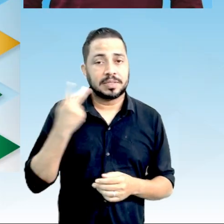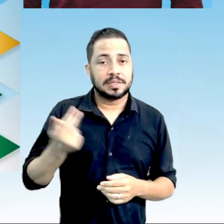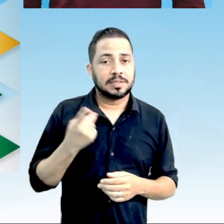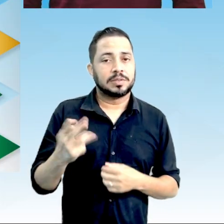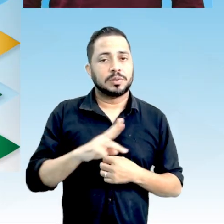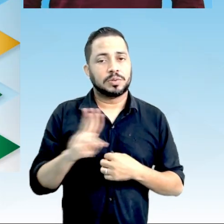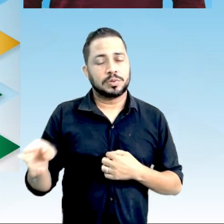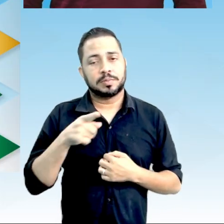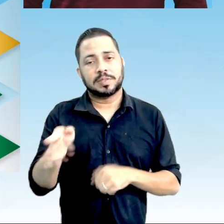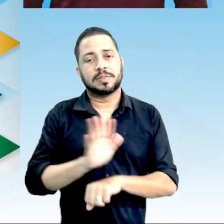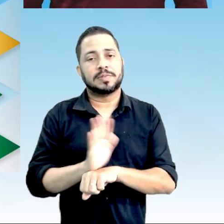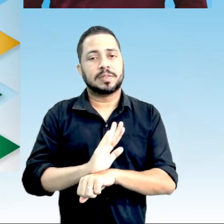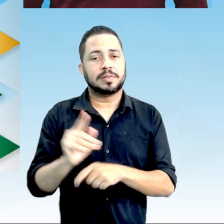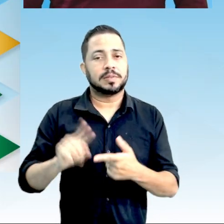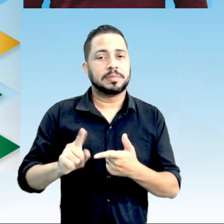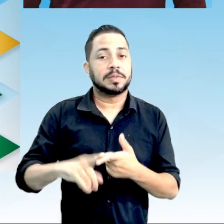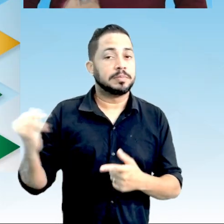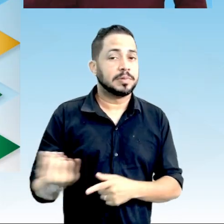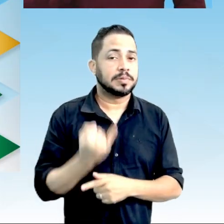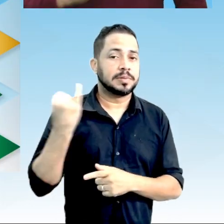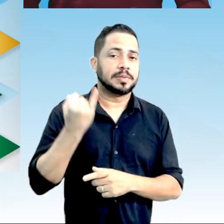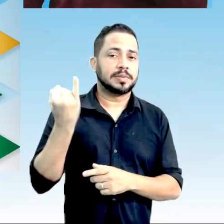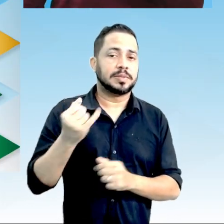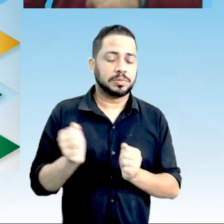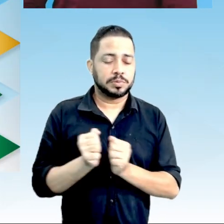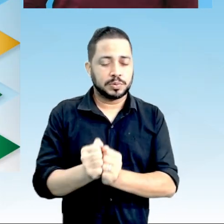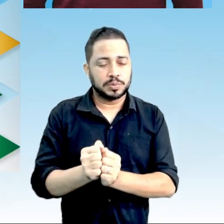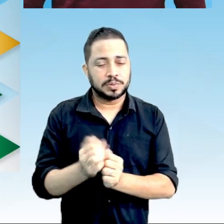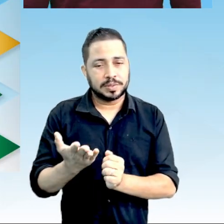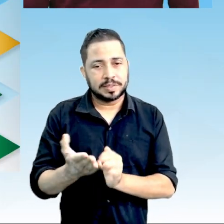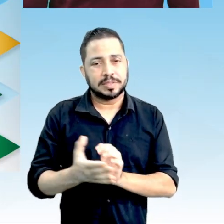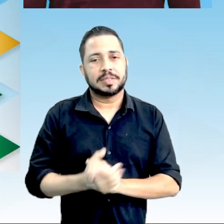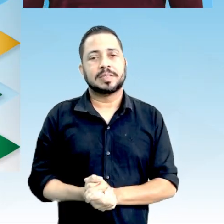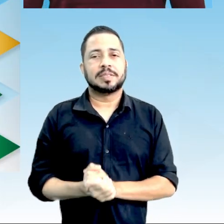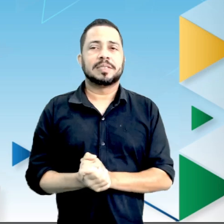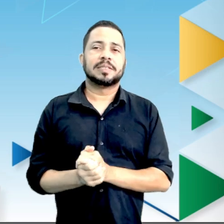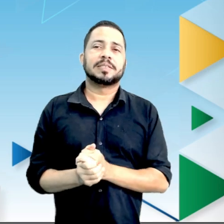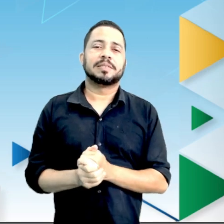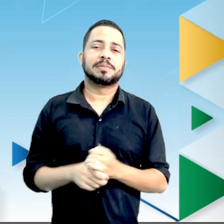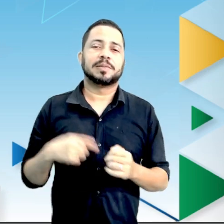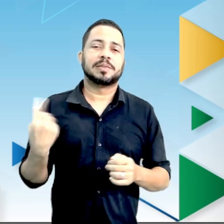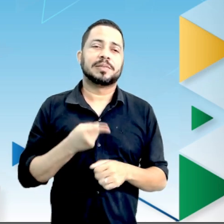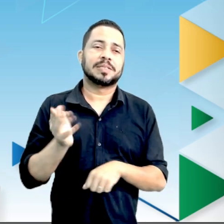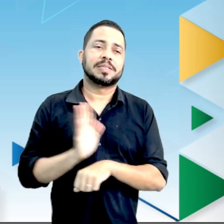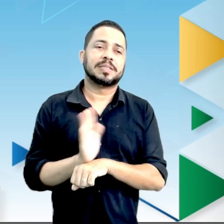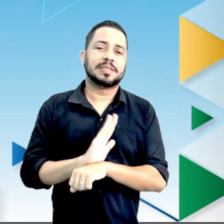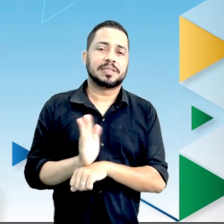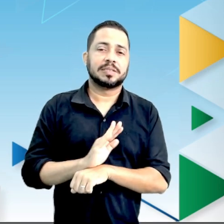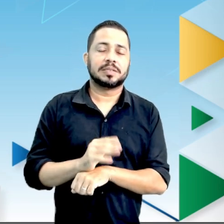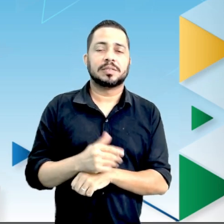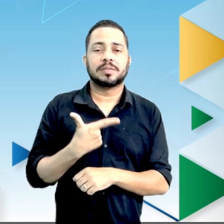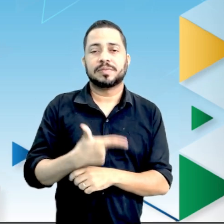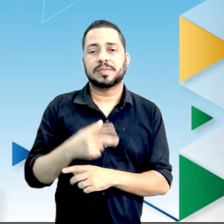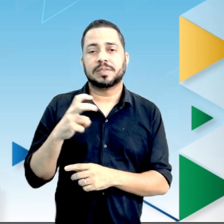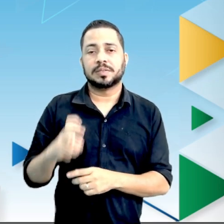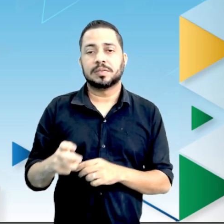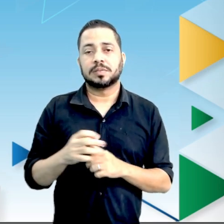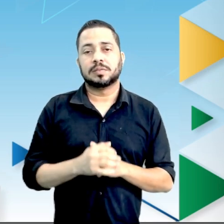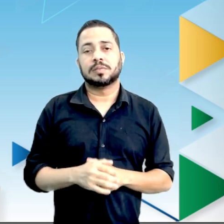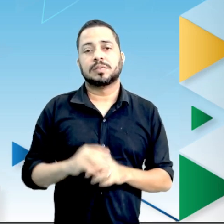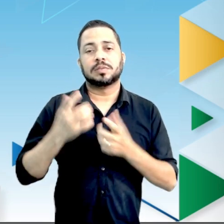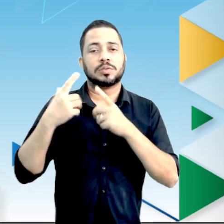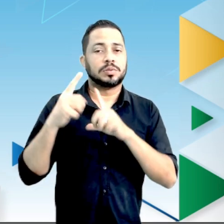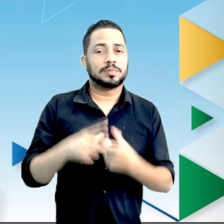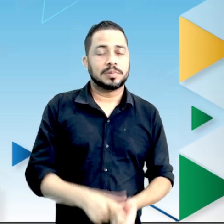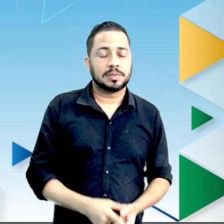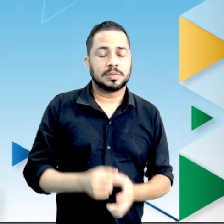aqui durante a videoaula também é importante, tá bom? Tamo junto, vamos lá então, para a nossa videoaula, aula número 25, essa aí, ó,